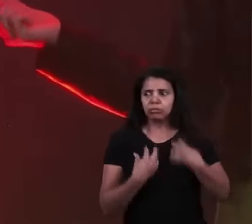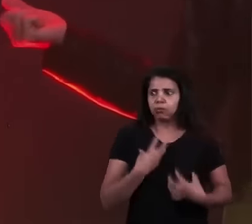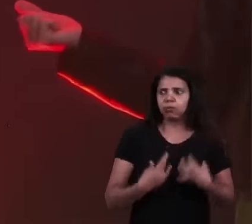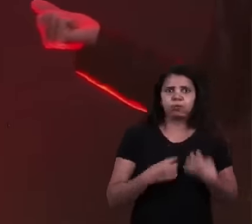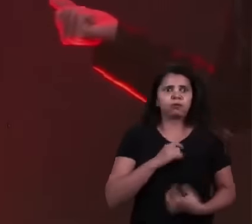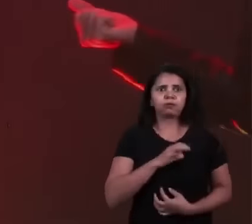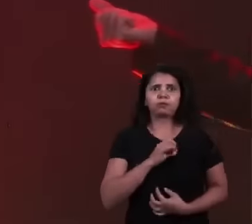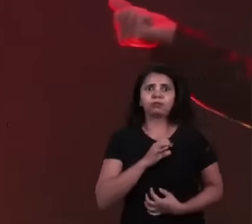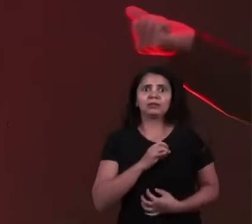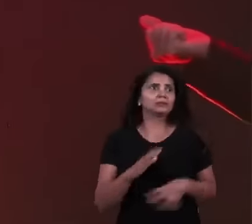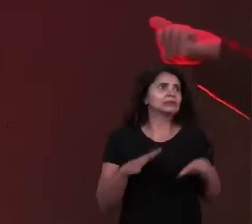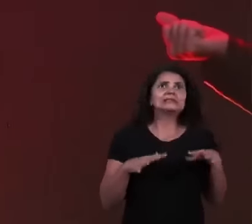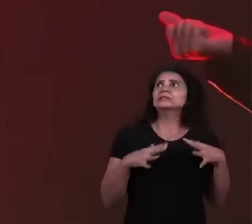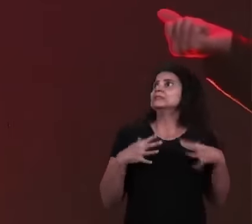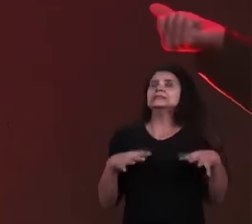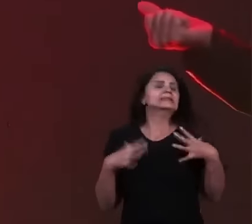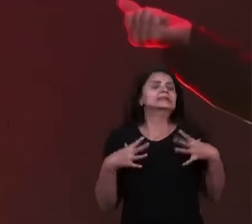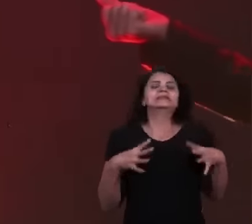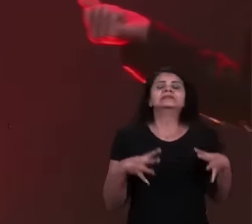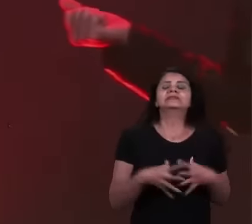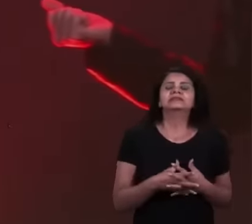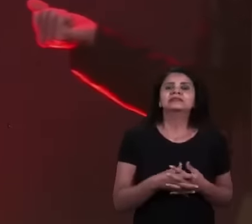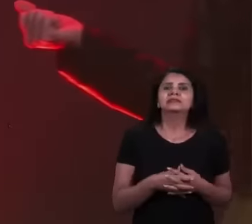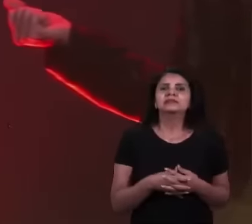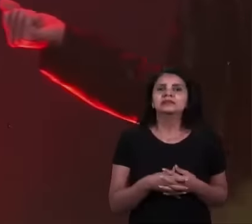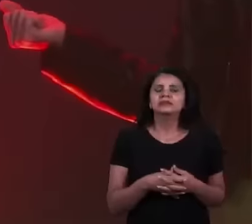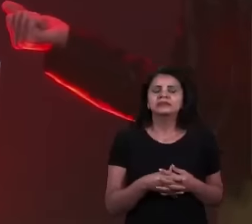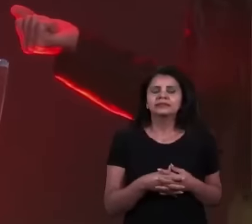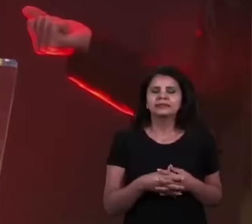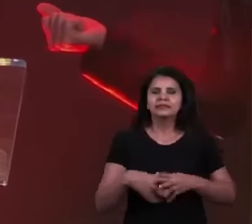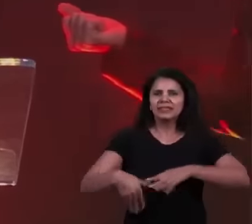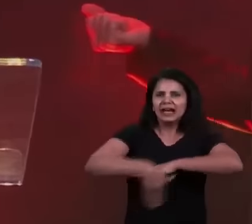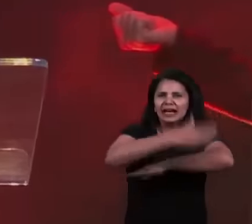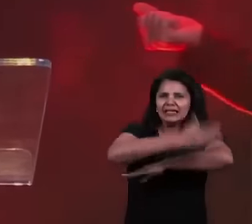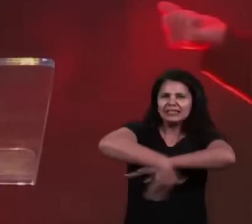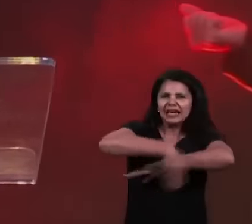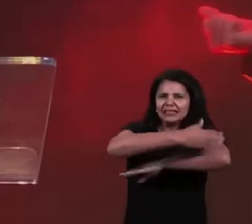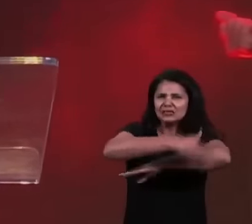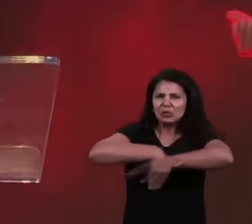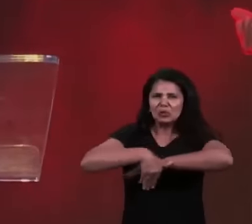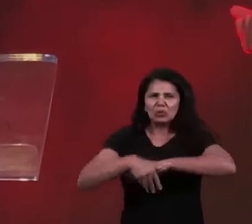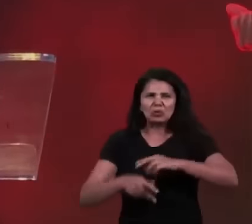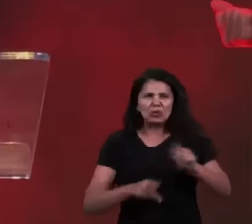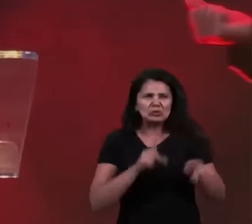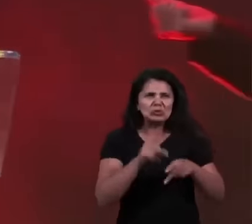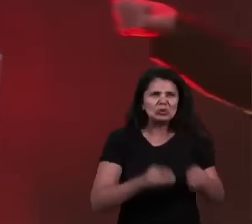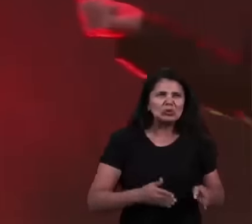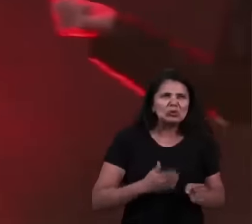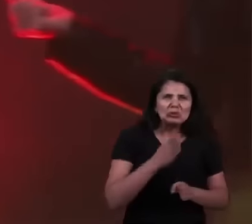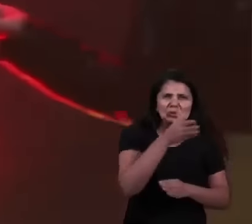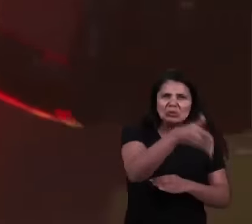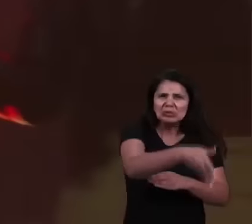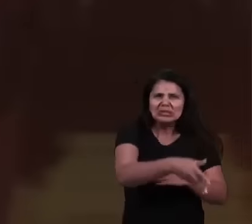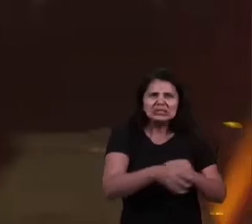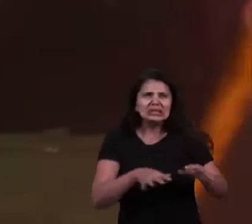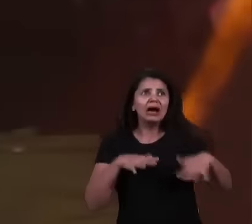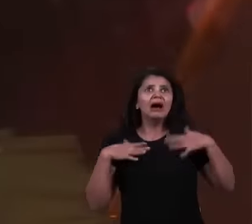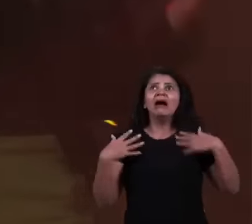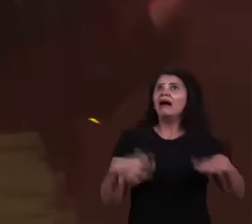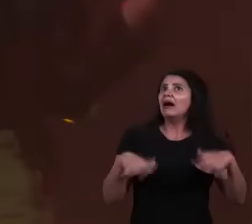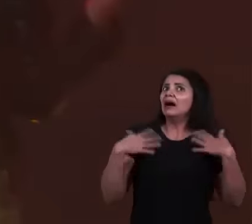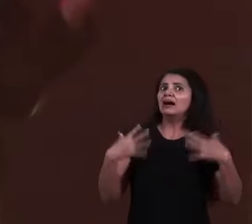assustadas, como muito atual está acontecendo, iam para as ruas e faziam bagunça e ficavam em pânico, em